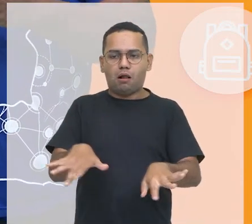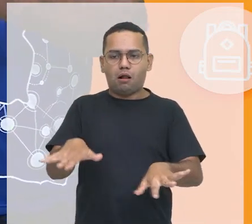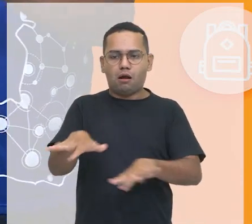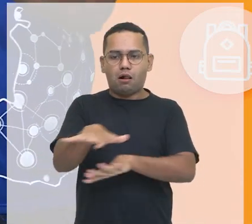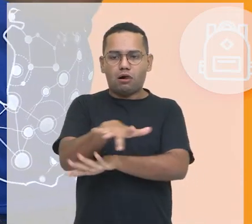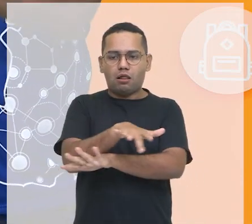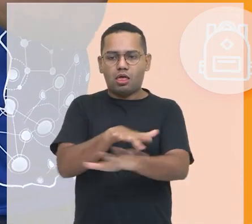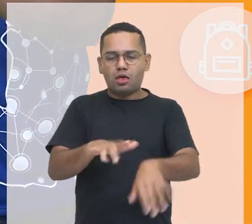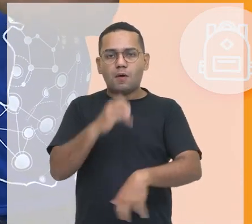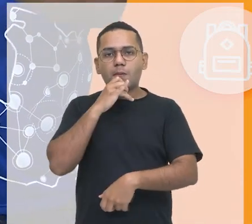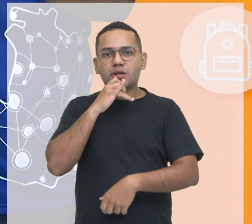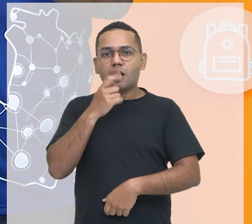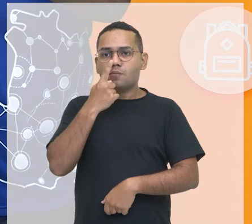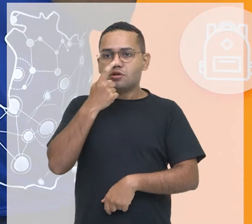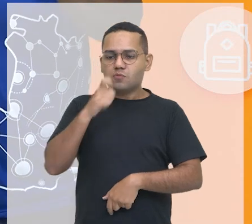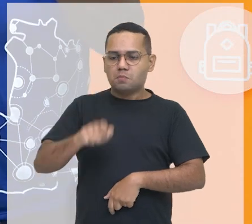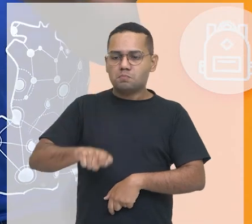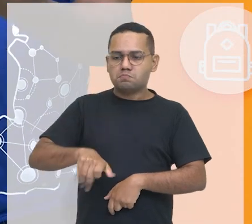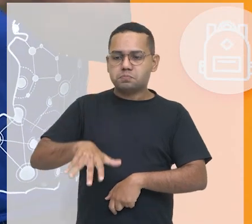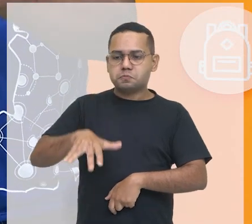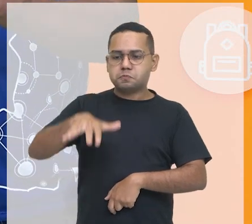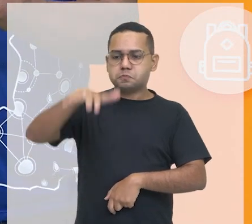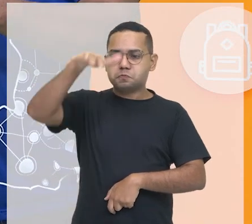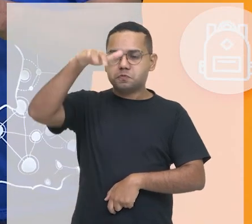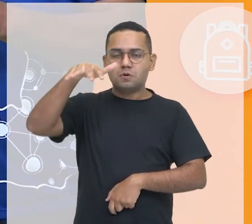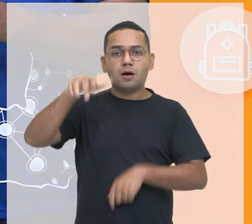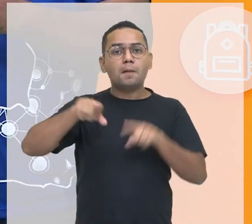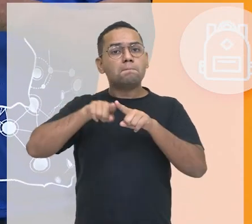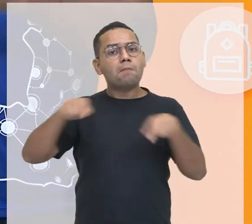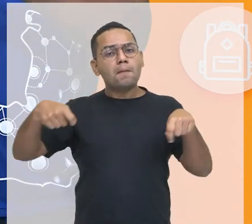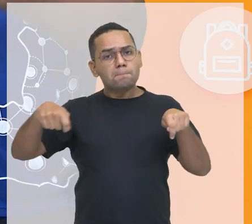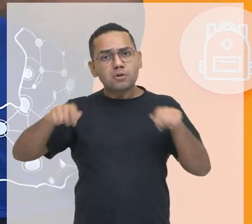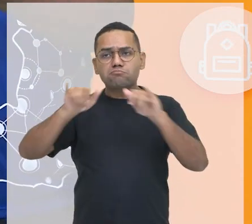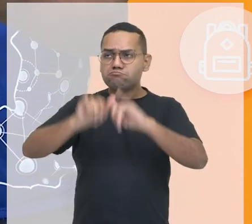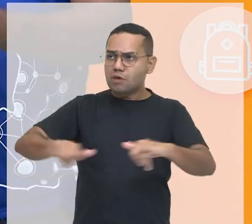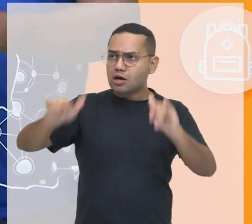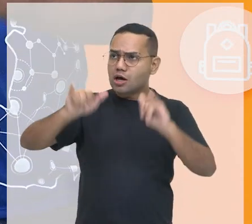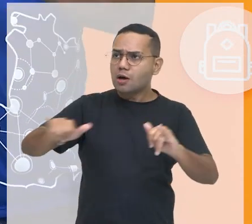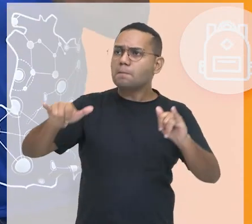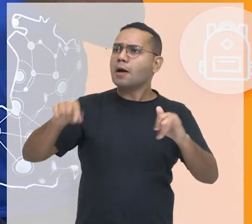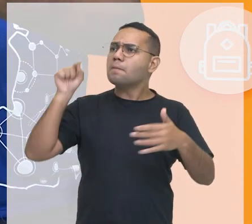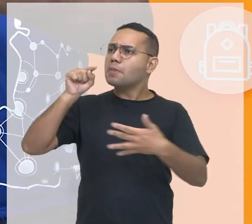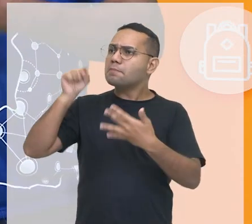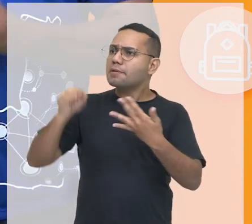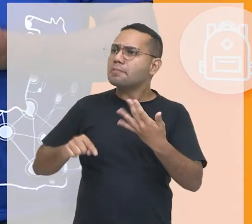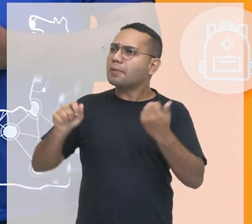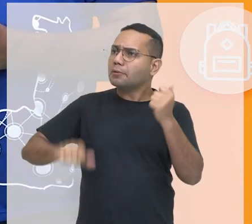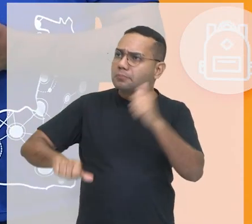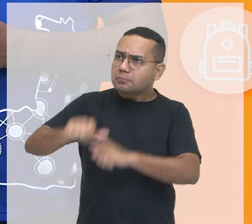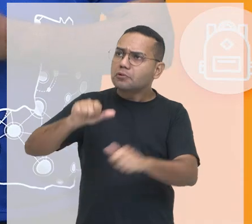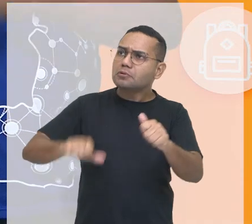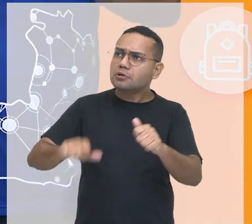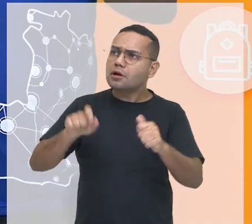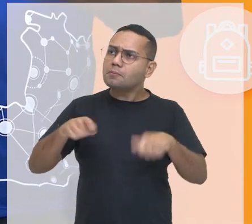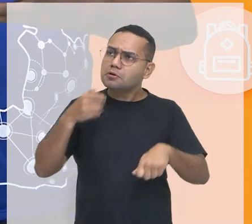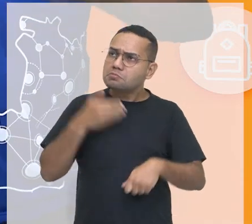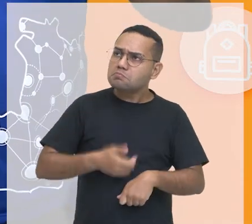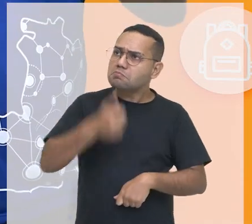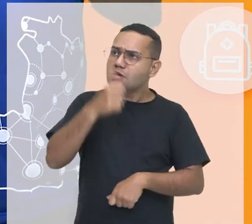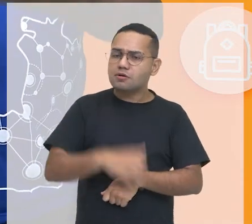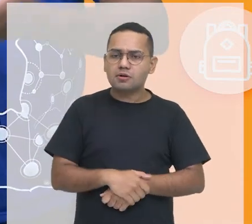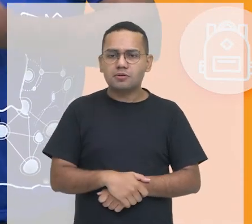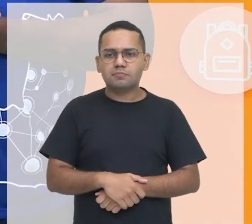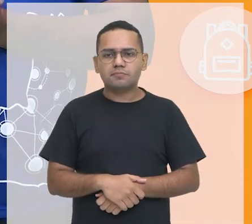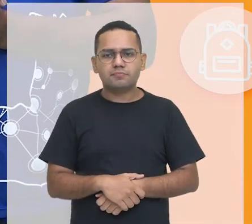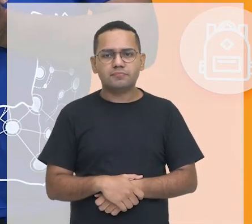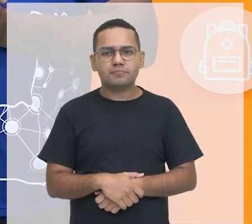lixo. Vamos fazer uma campanha para mostrar para a sociedade, para a comunidade que pode melhorar, que pode mudar. Jogar lá